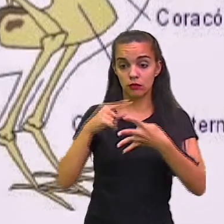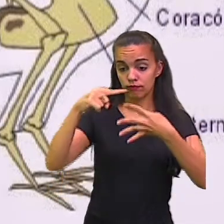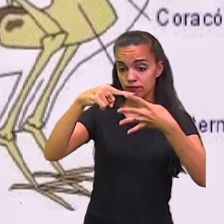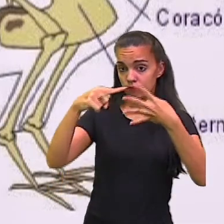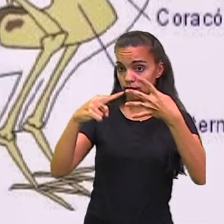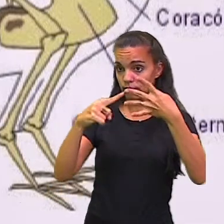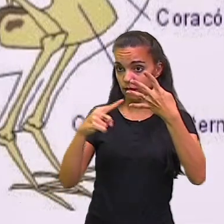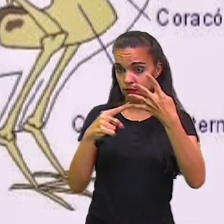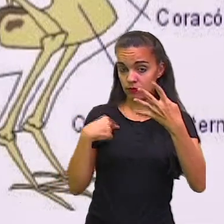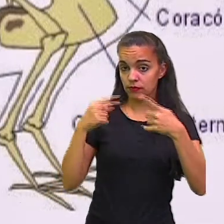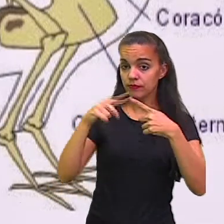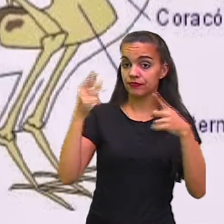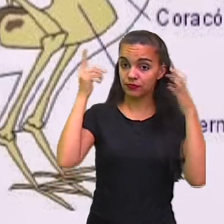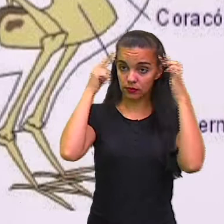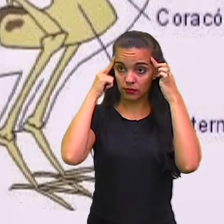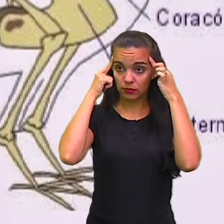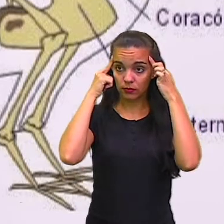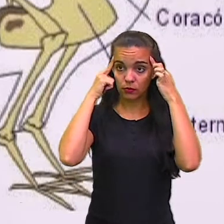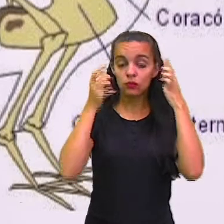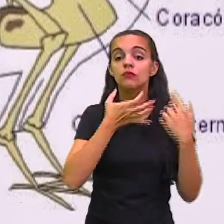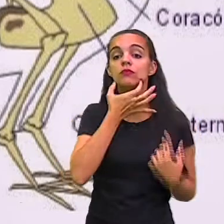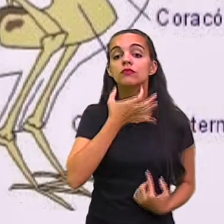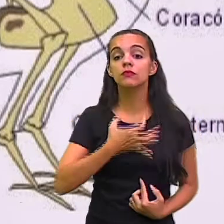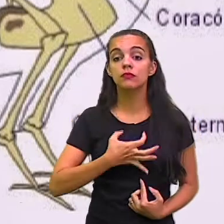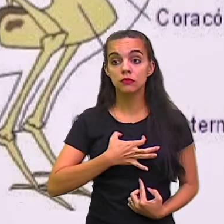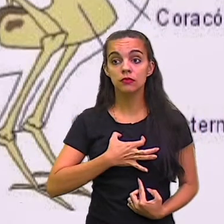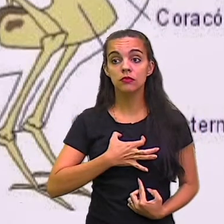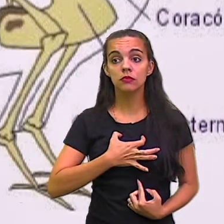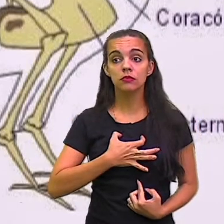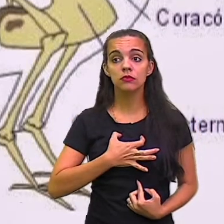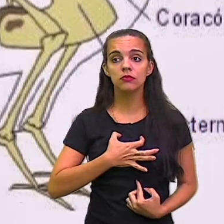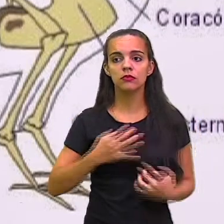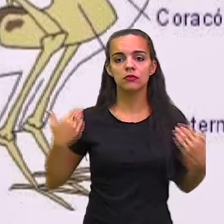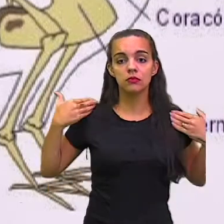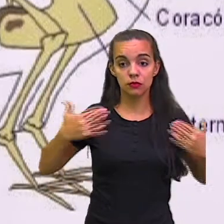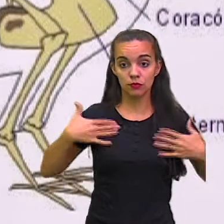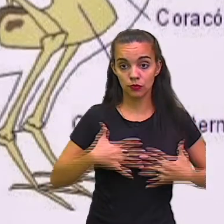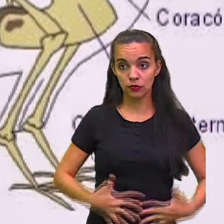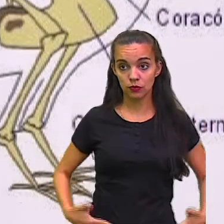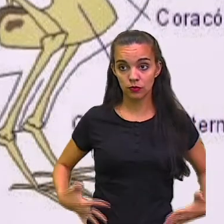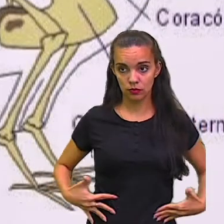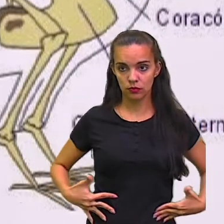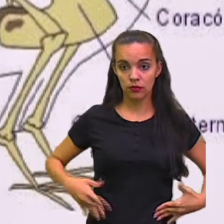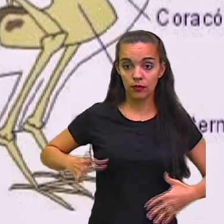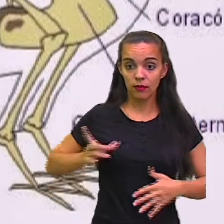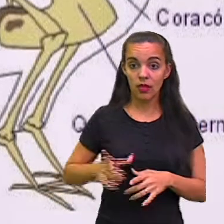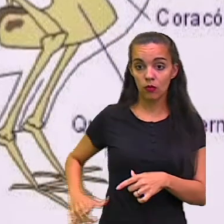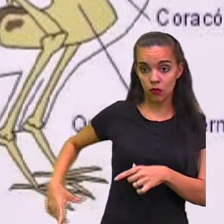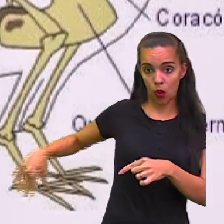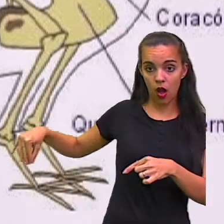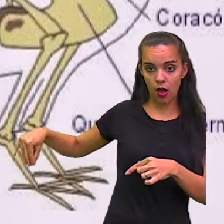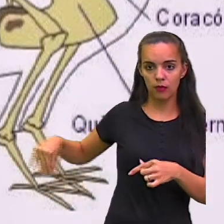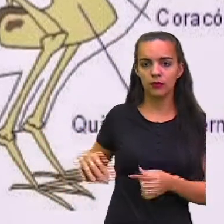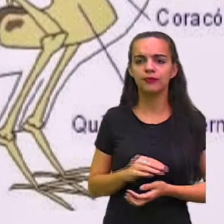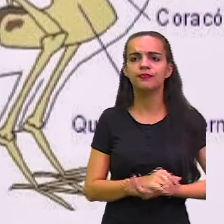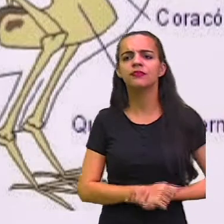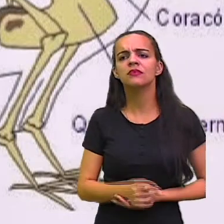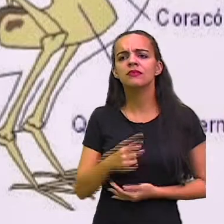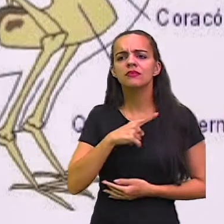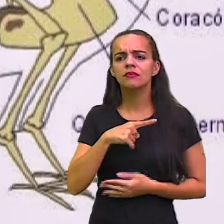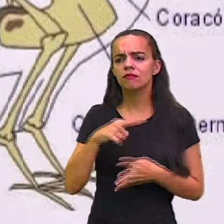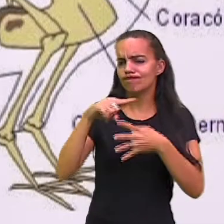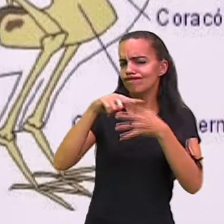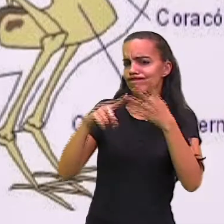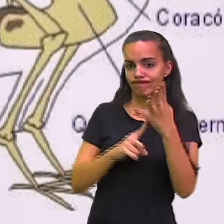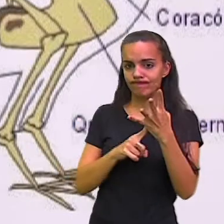partes cabeça pescoço tronco cauda pescoço delas